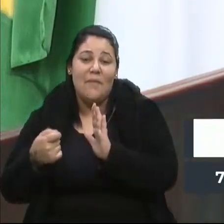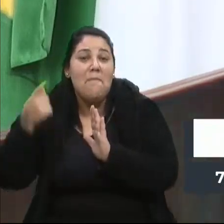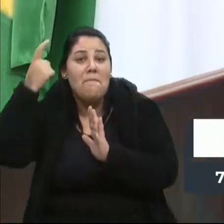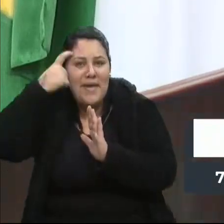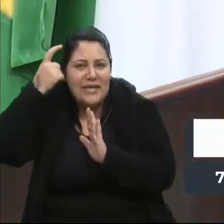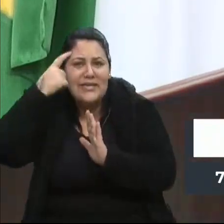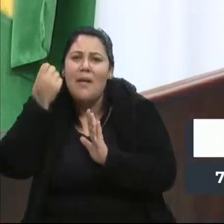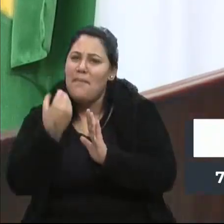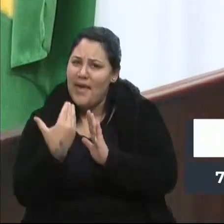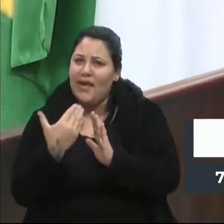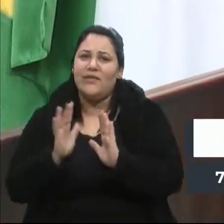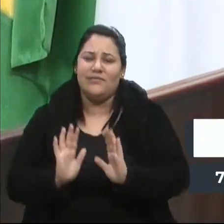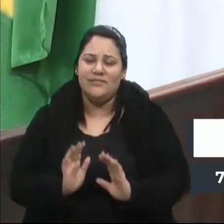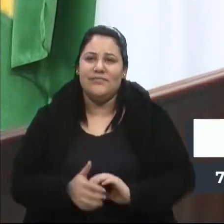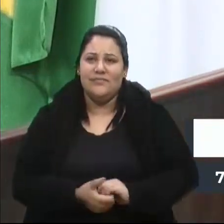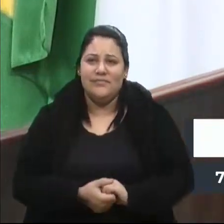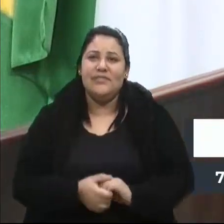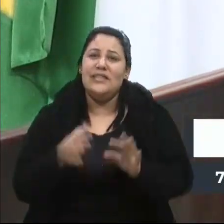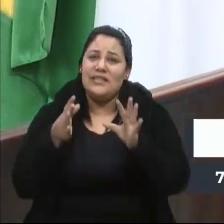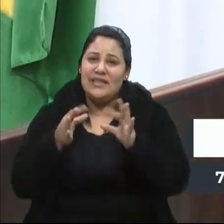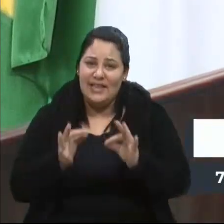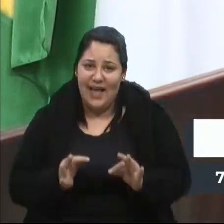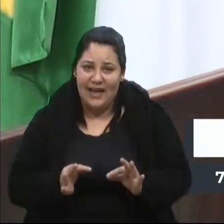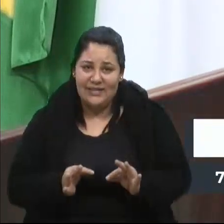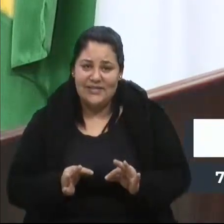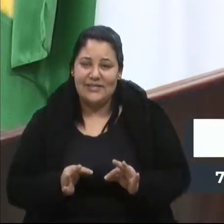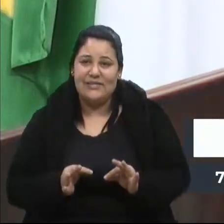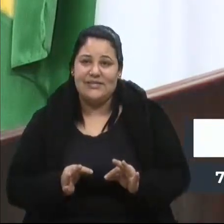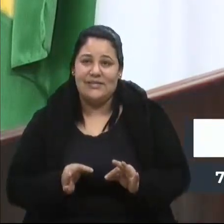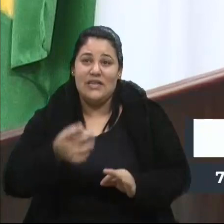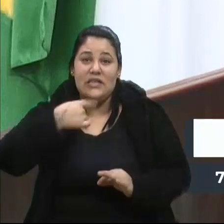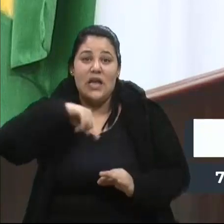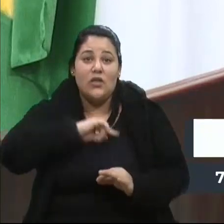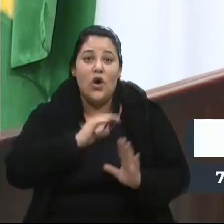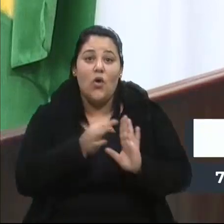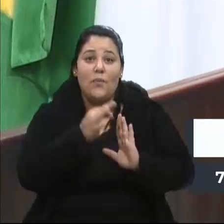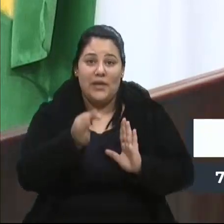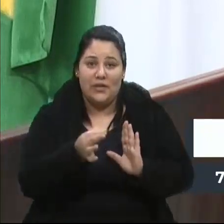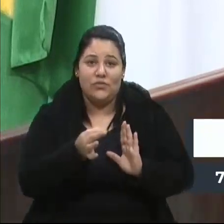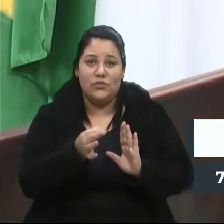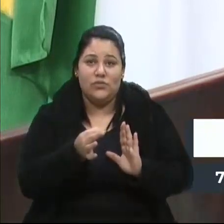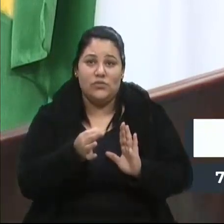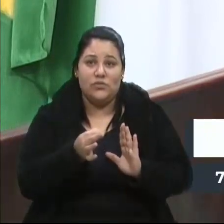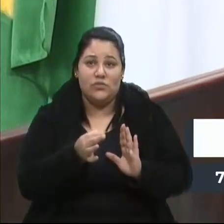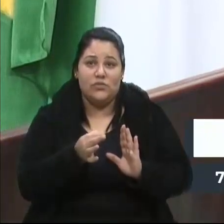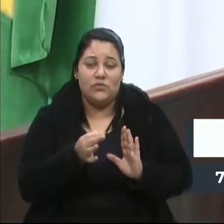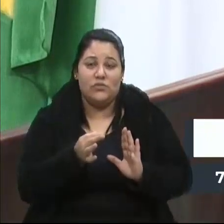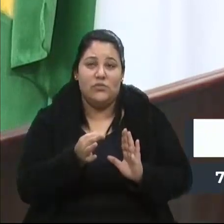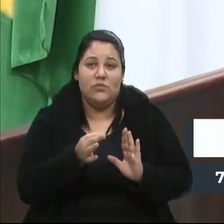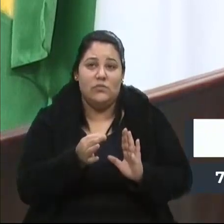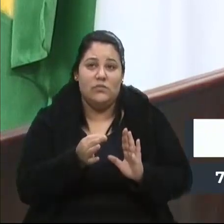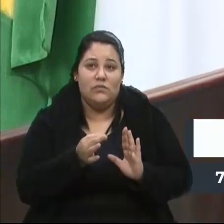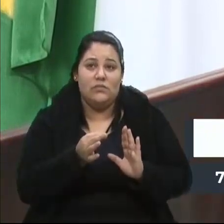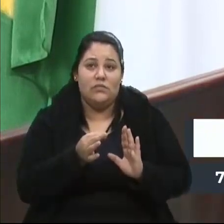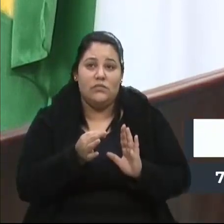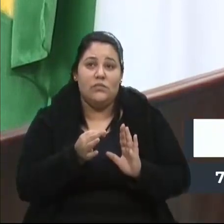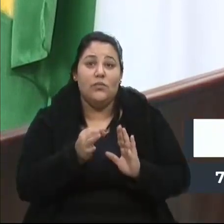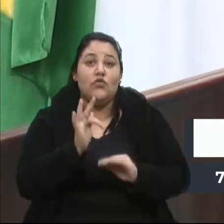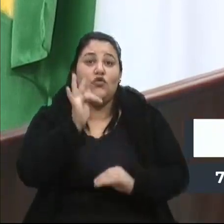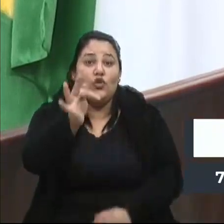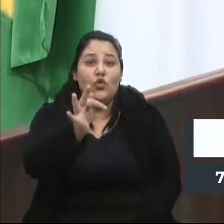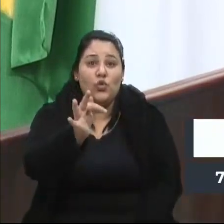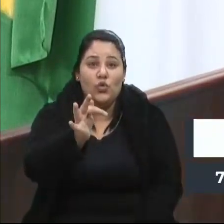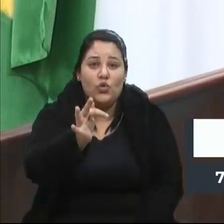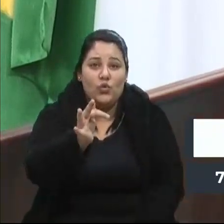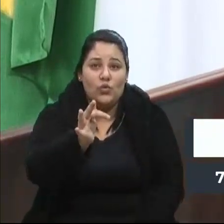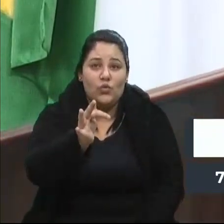precisa pensar, né, nisso. Essa é a nossa posição e a nossa opinião, a previsão